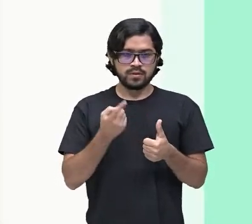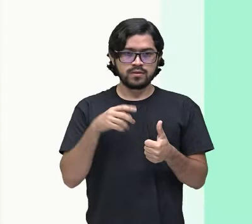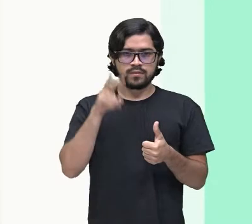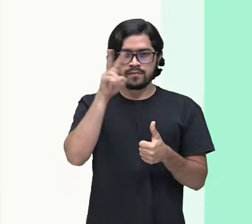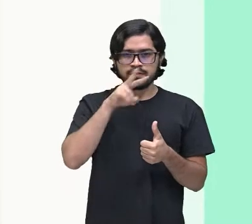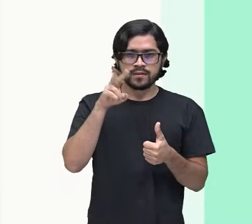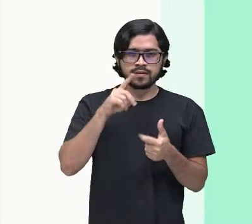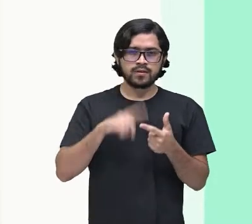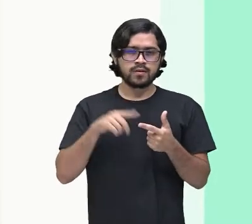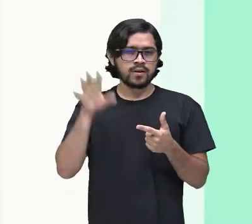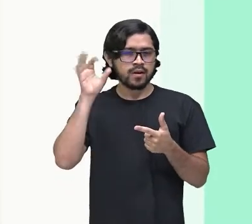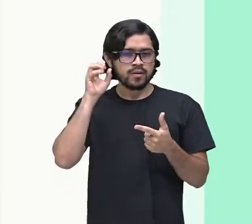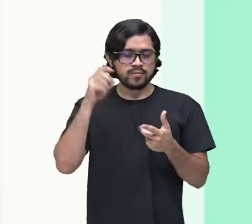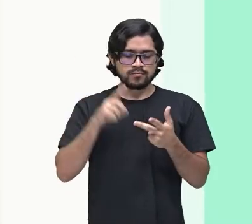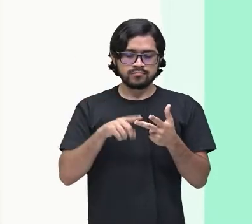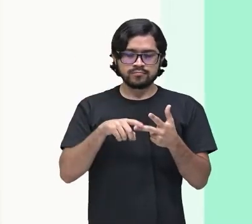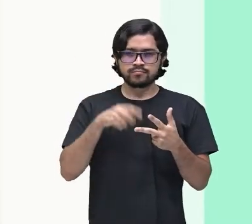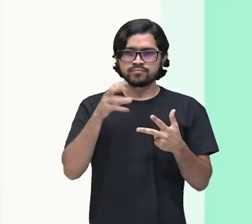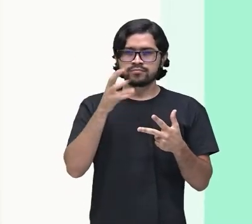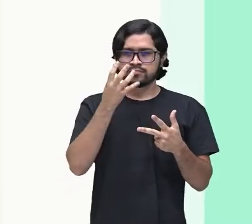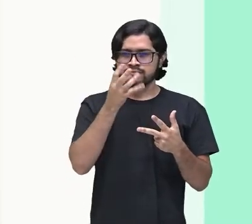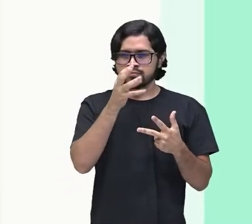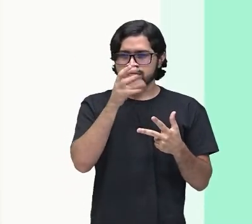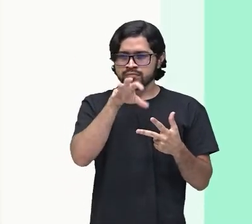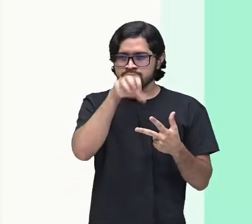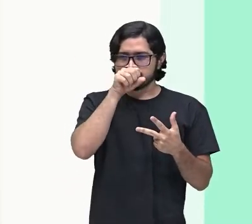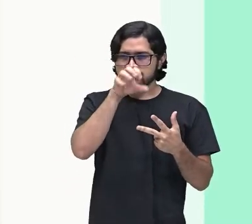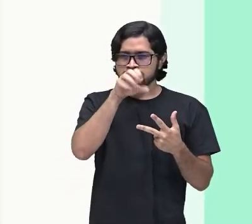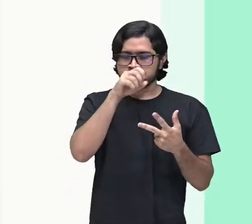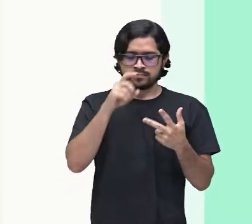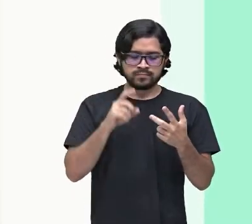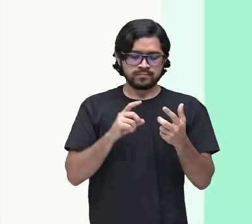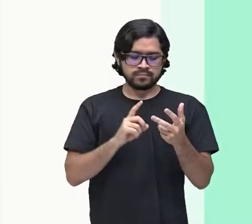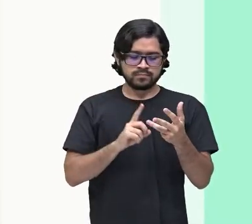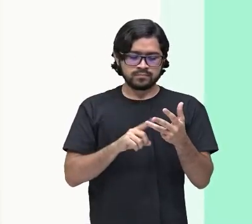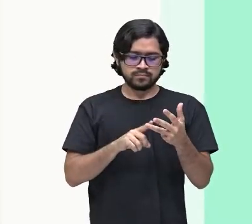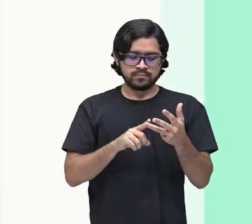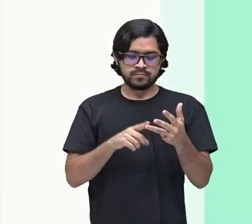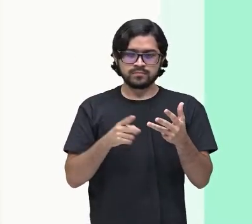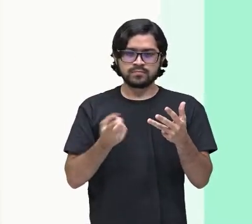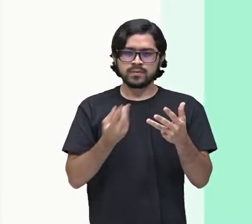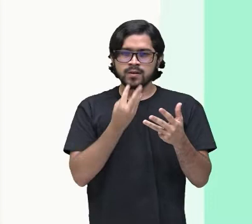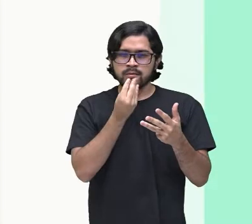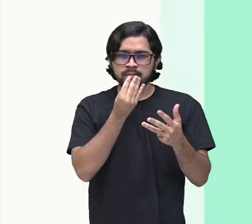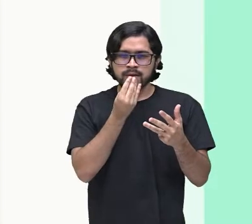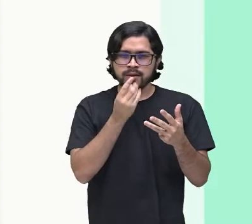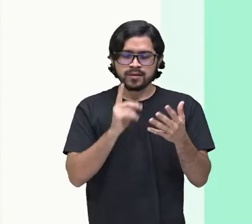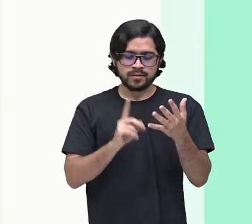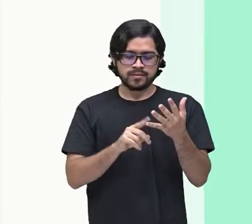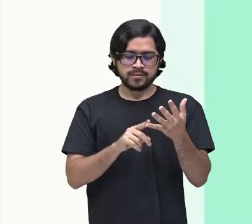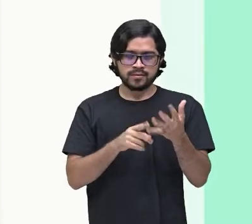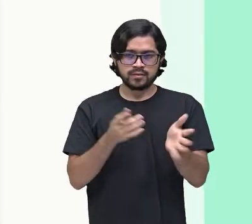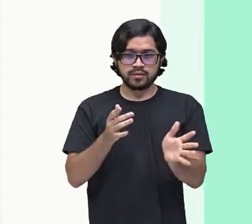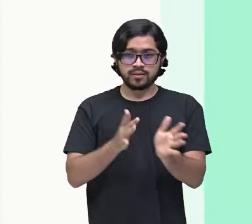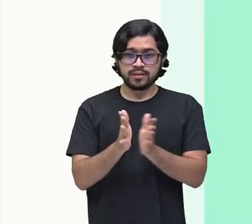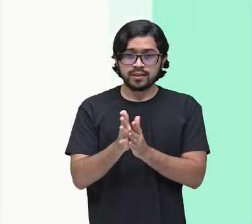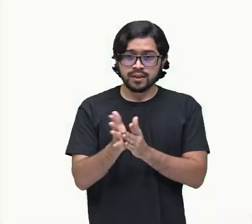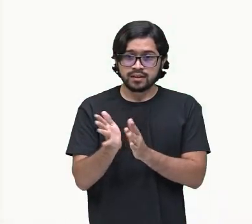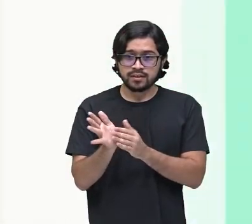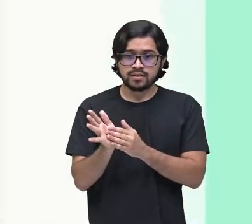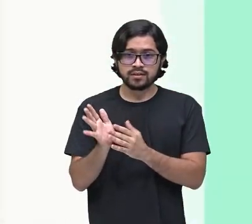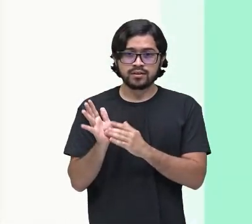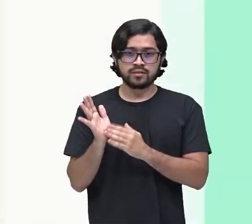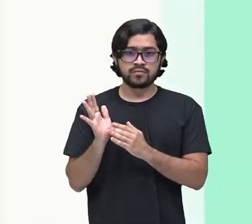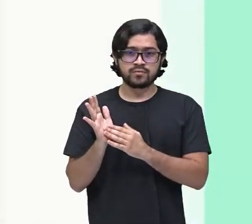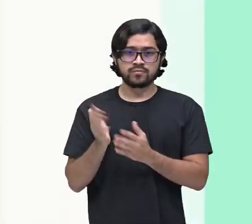do olfato, do tato e do paladar do ser humano. Vamos aí então ver os nossos